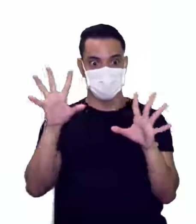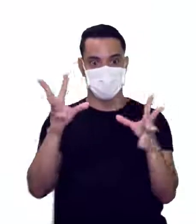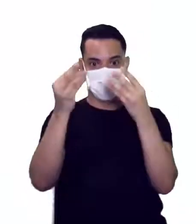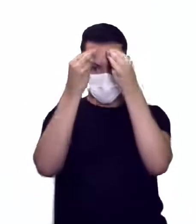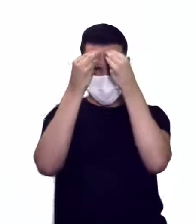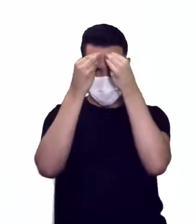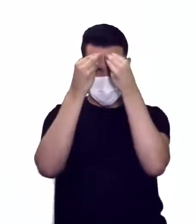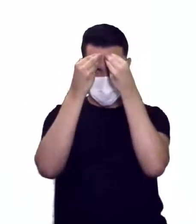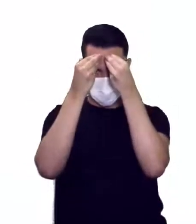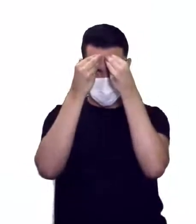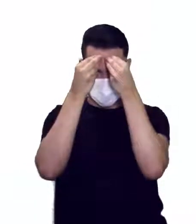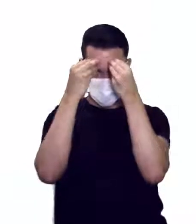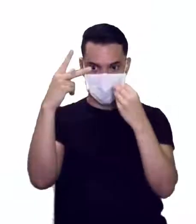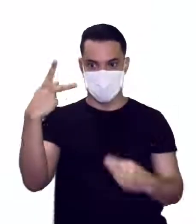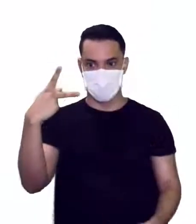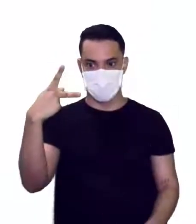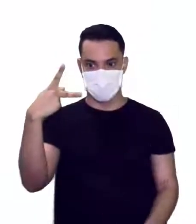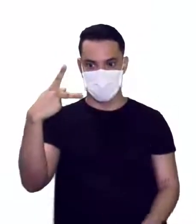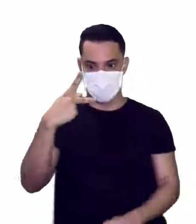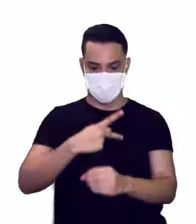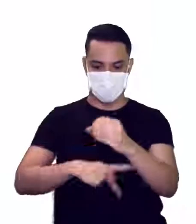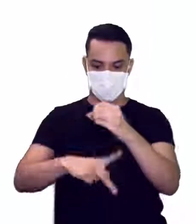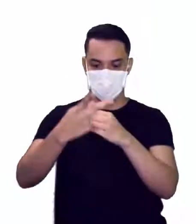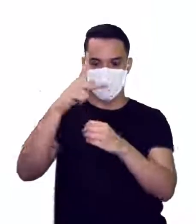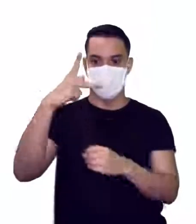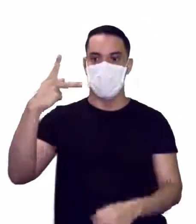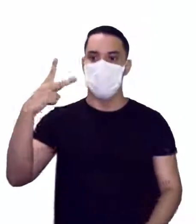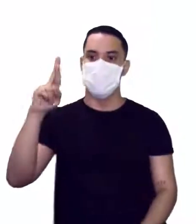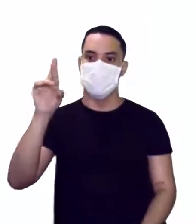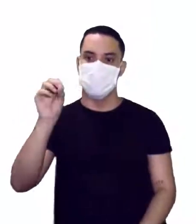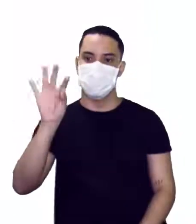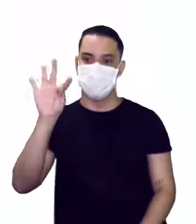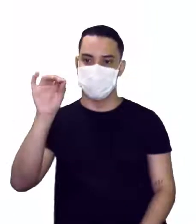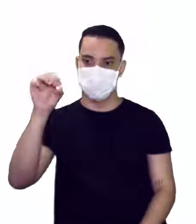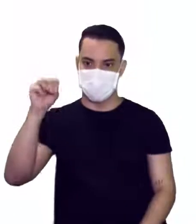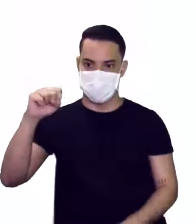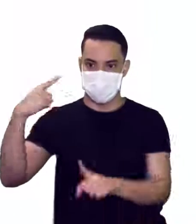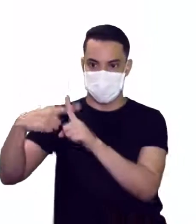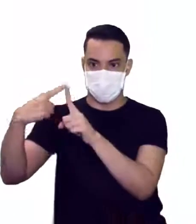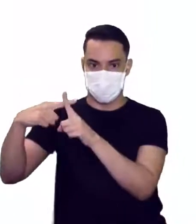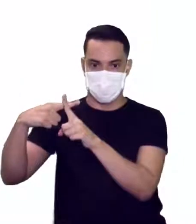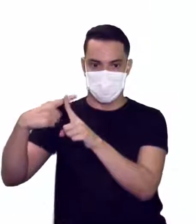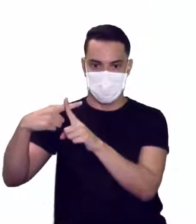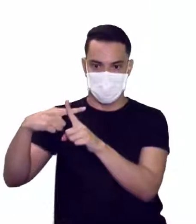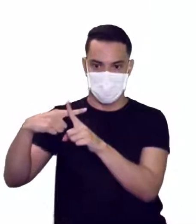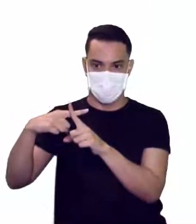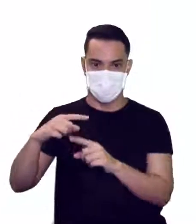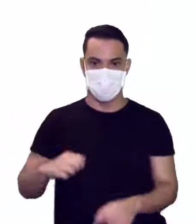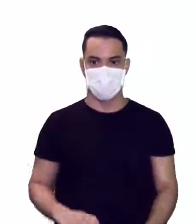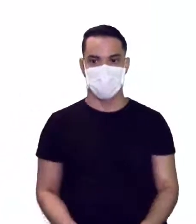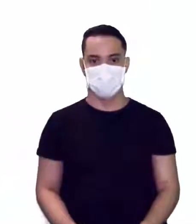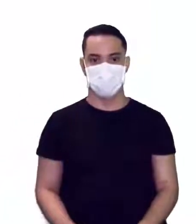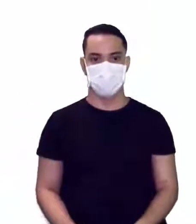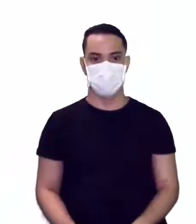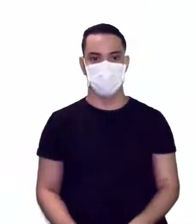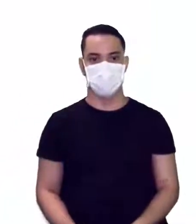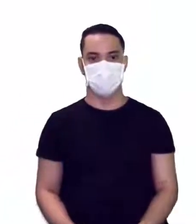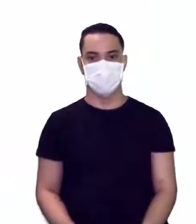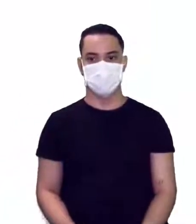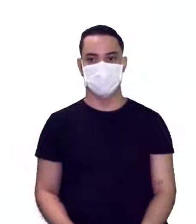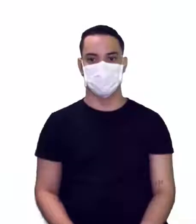decorar. Próton é o quê? Positivo. Deixa eu trocar a corzinha da caneta